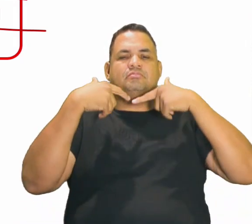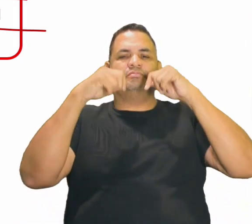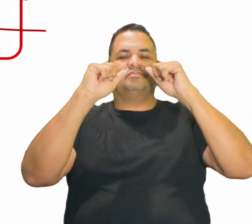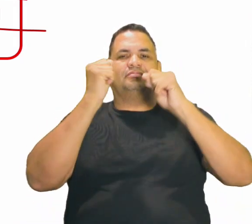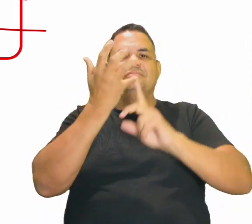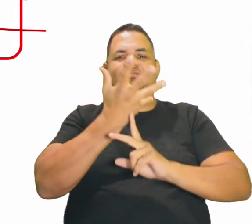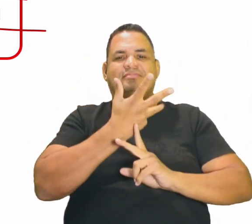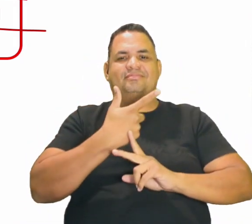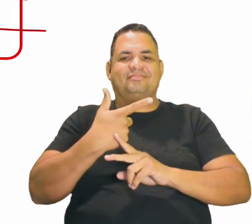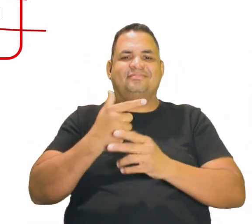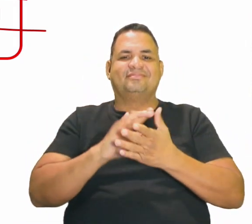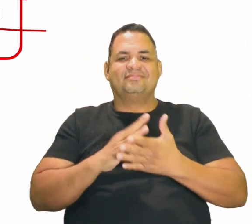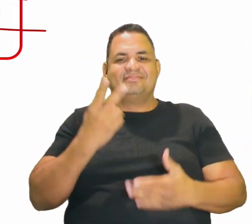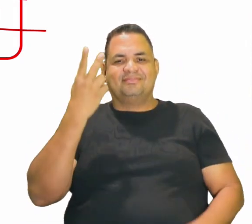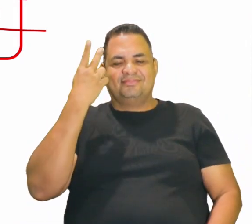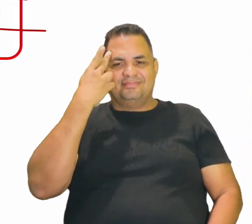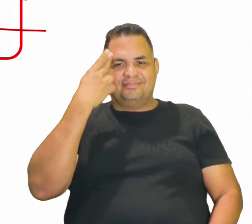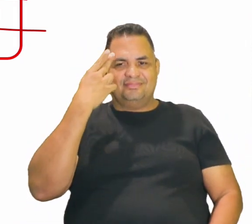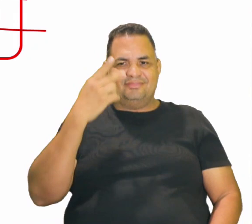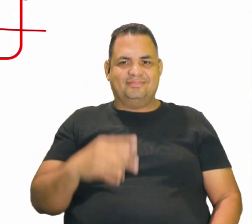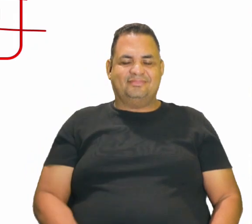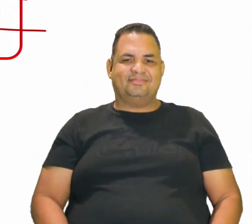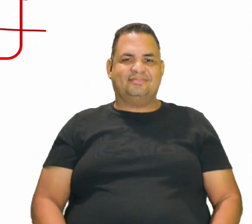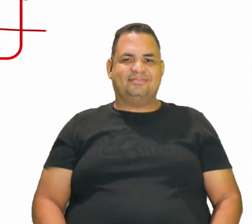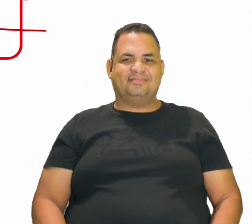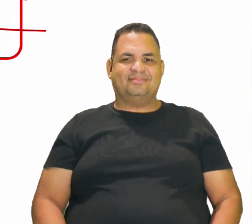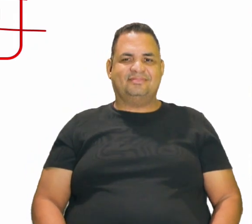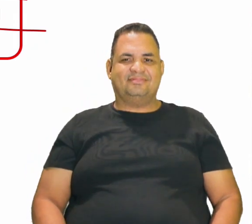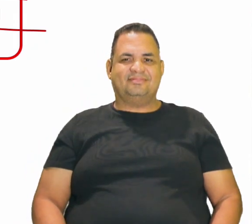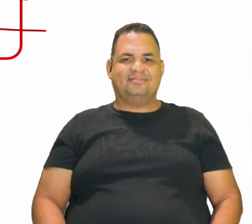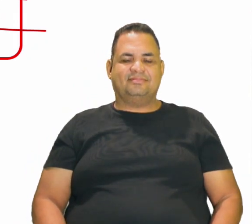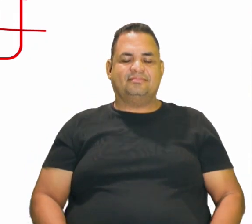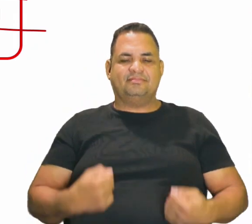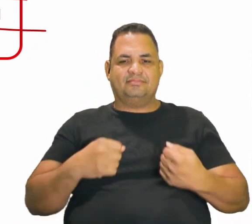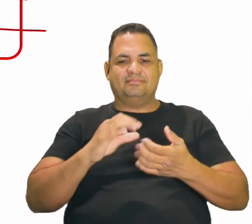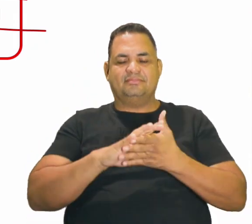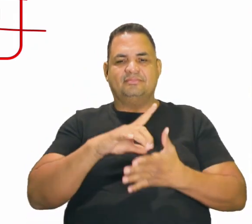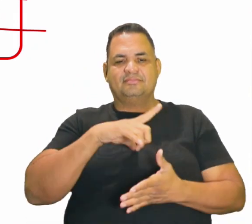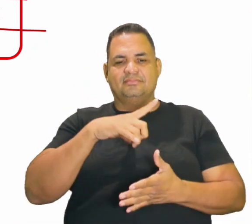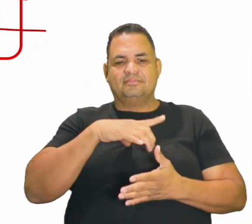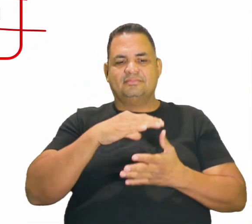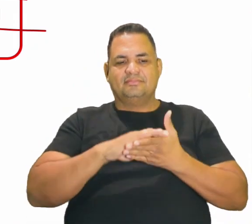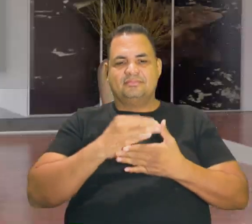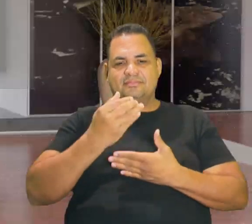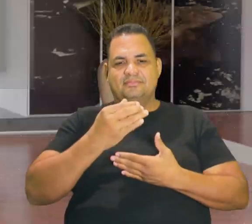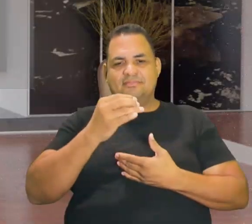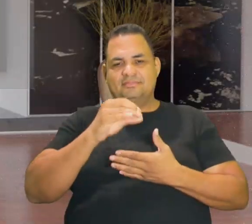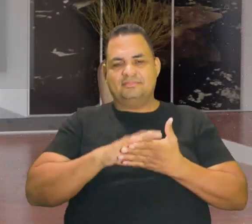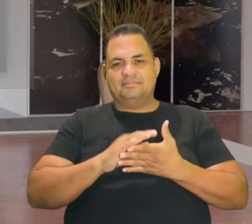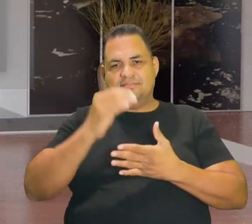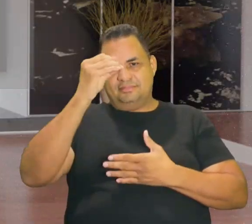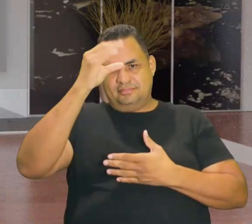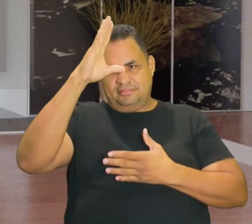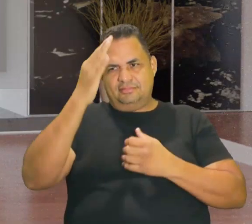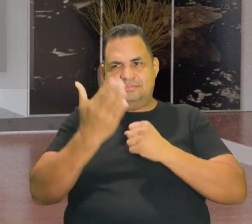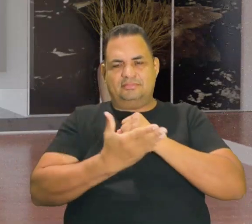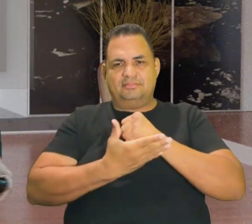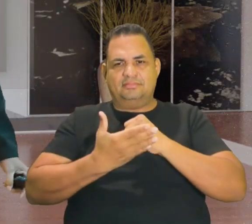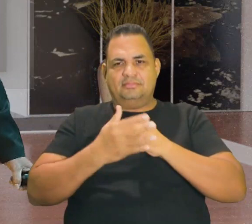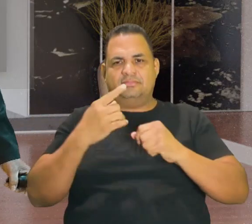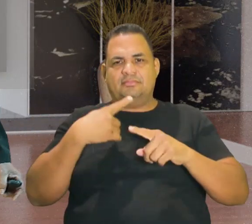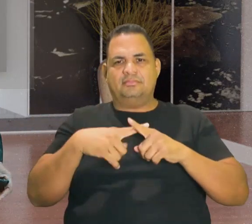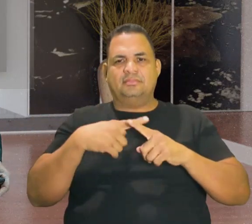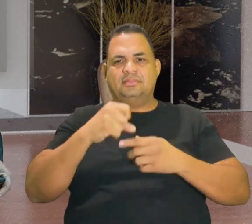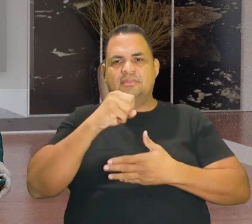arte e geralmente tem que ter conhecimento conhecimento básico porque as